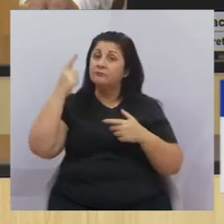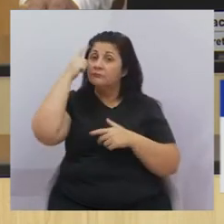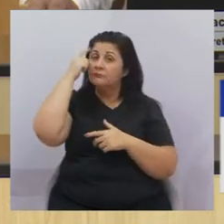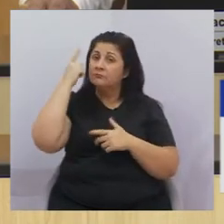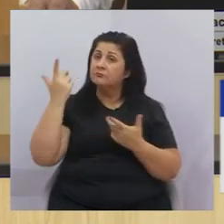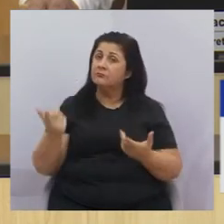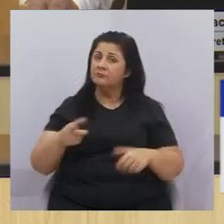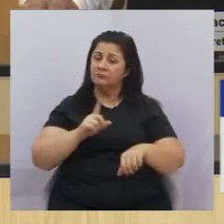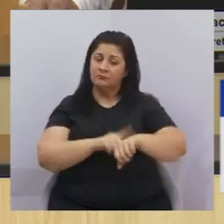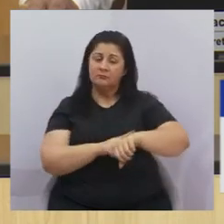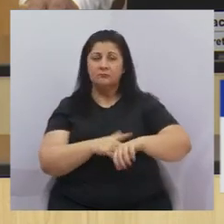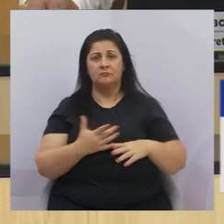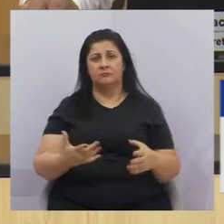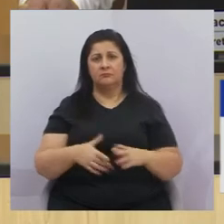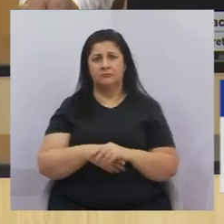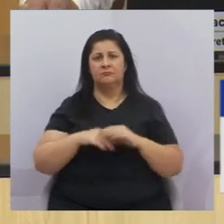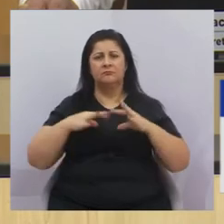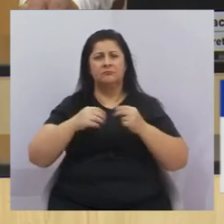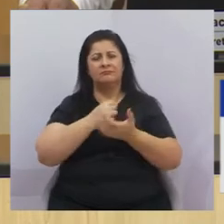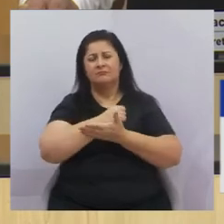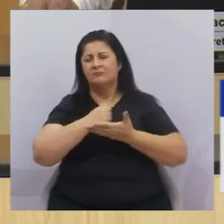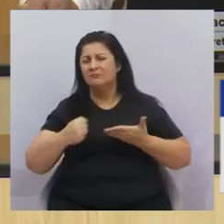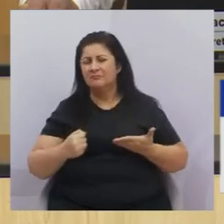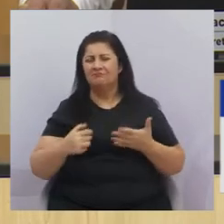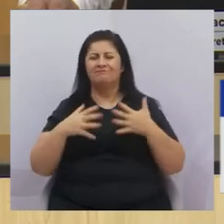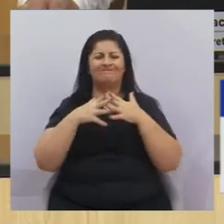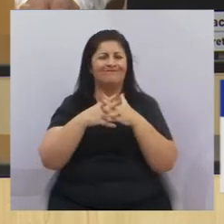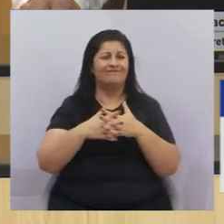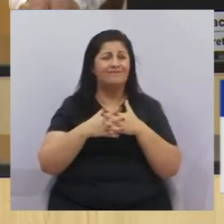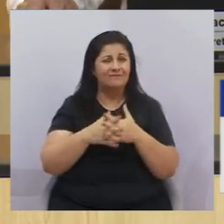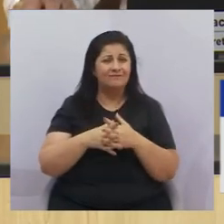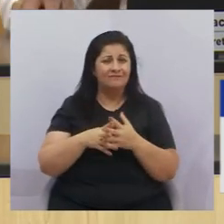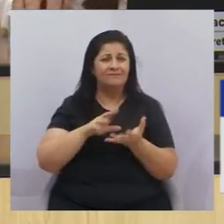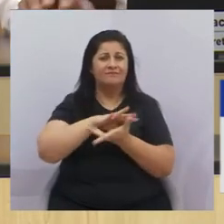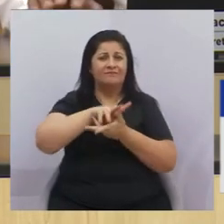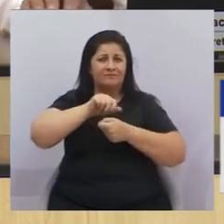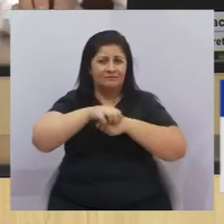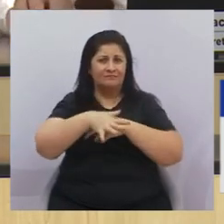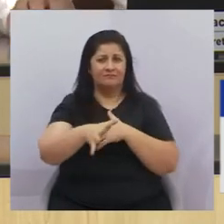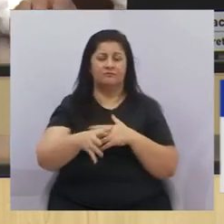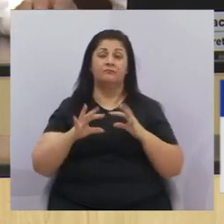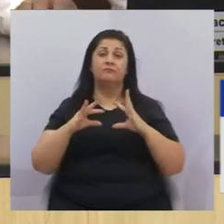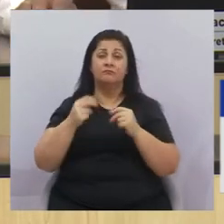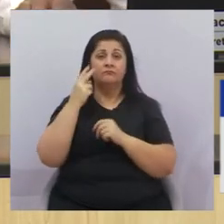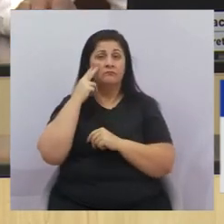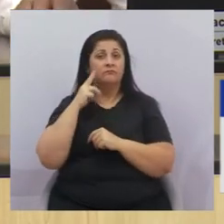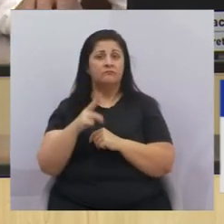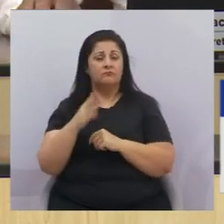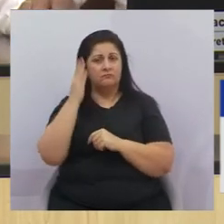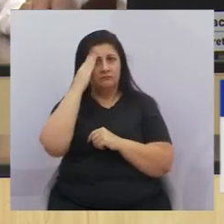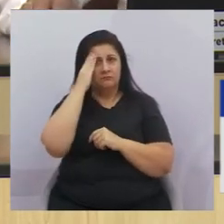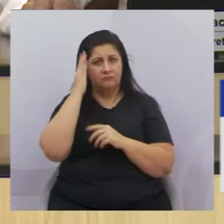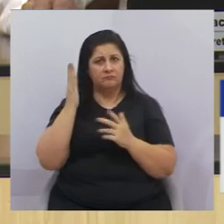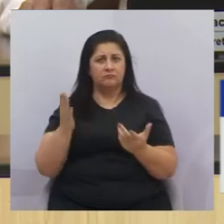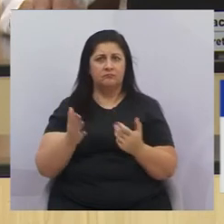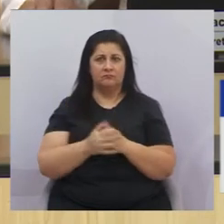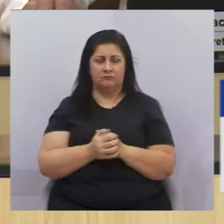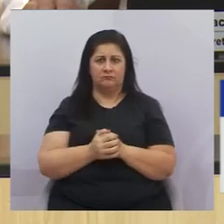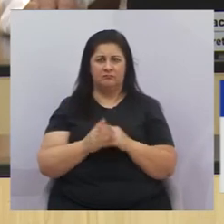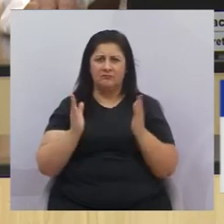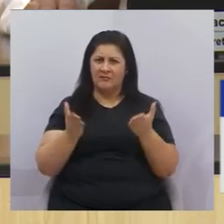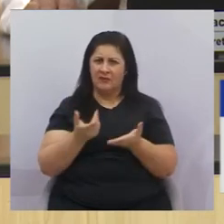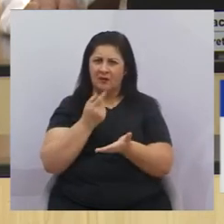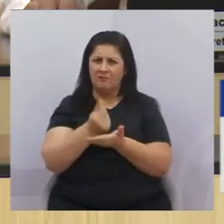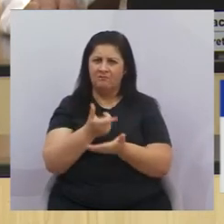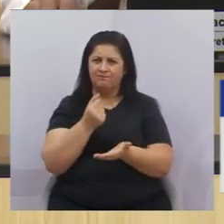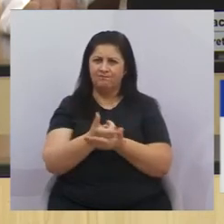o momento. Todo mundo passou por seu momento difícil na pandemia, todos que estão assistindo sabem disso, não é momento de sair